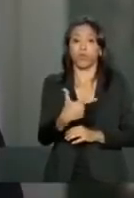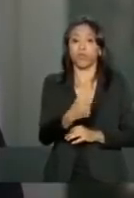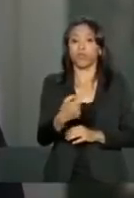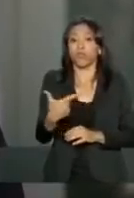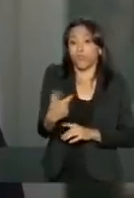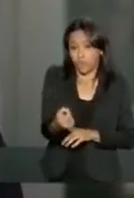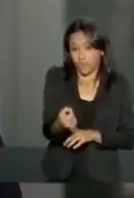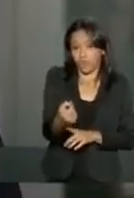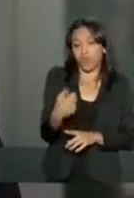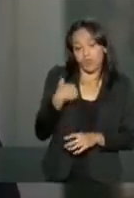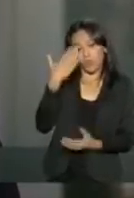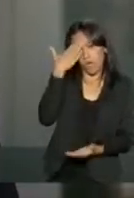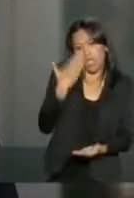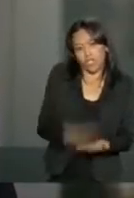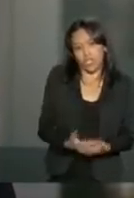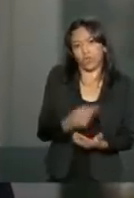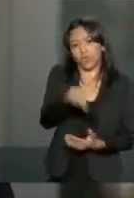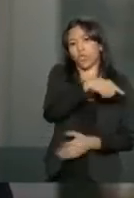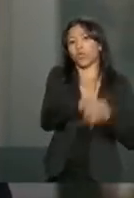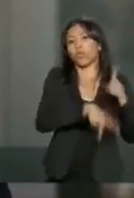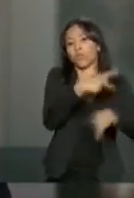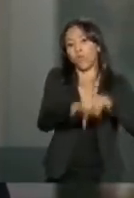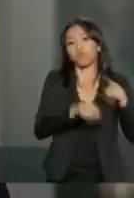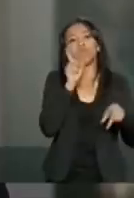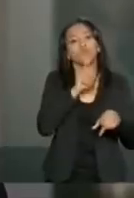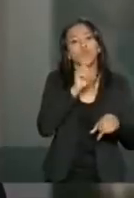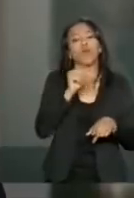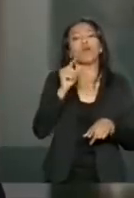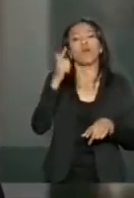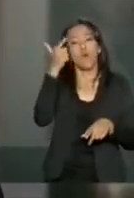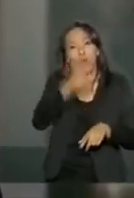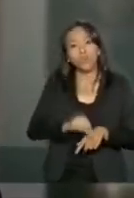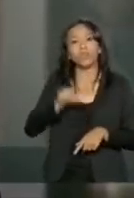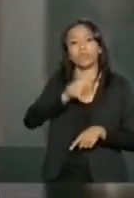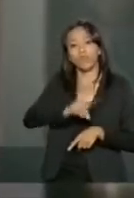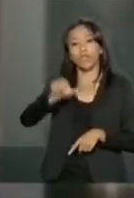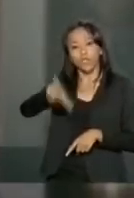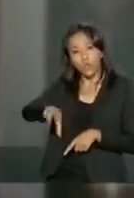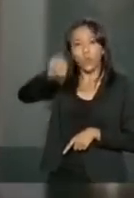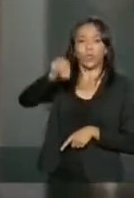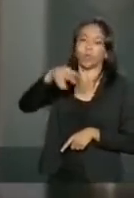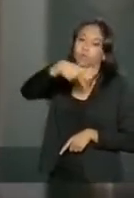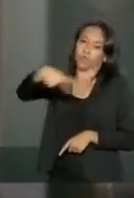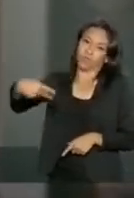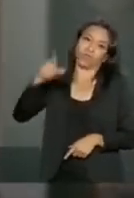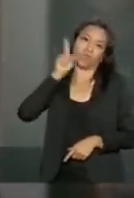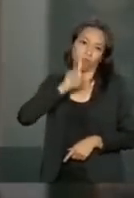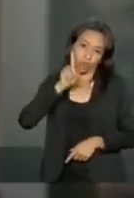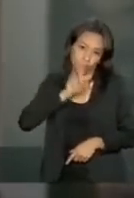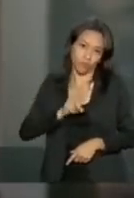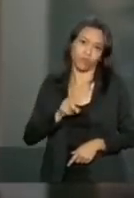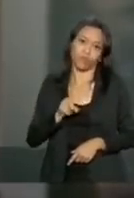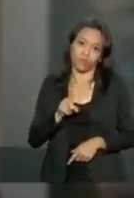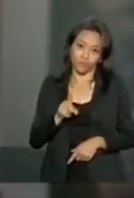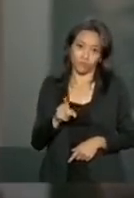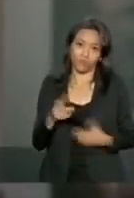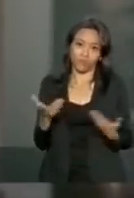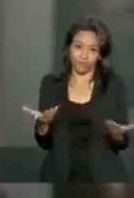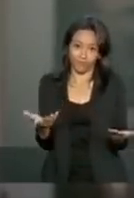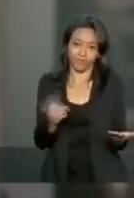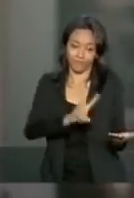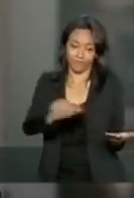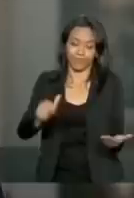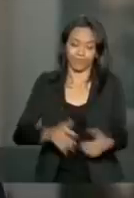Trump. O povo que o apoiou no passado, assim como foi feito comigo no Brasil,